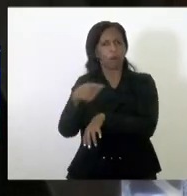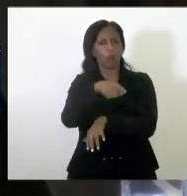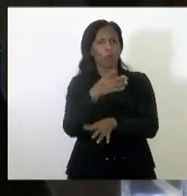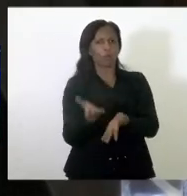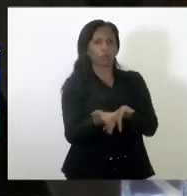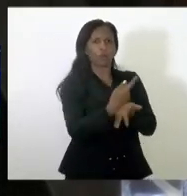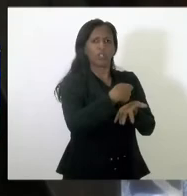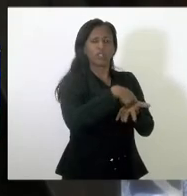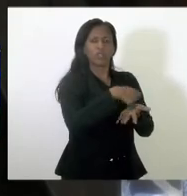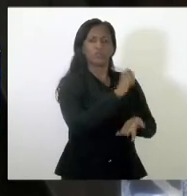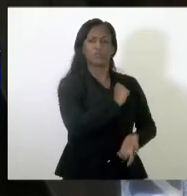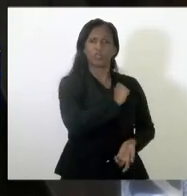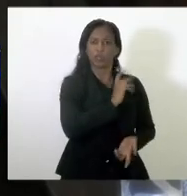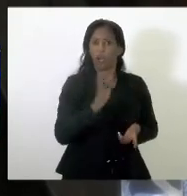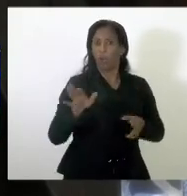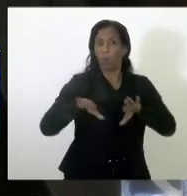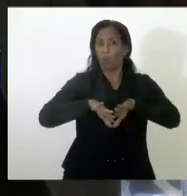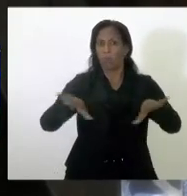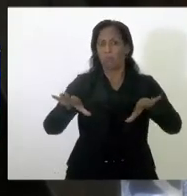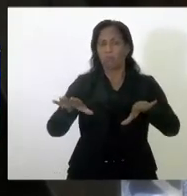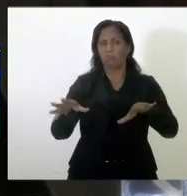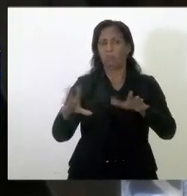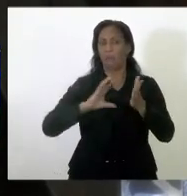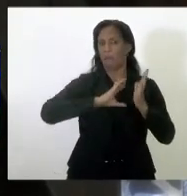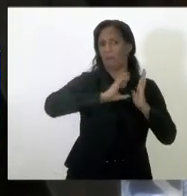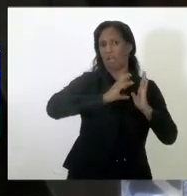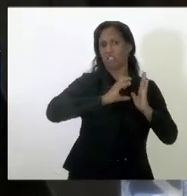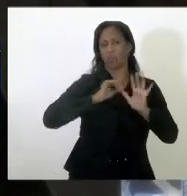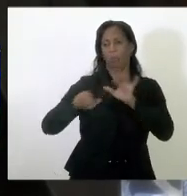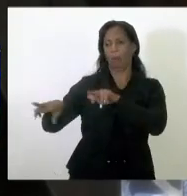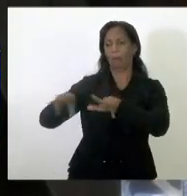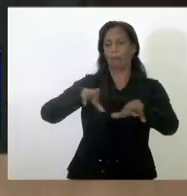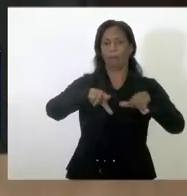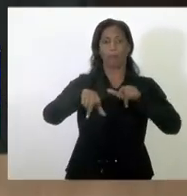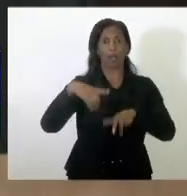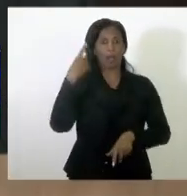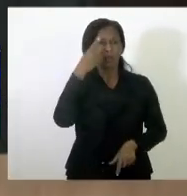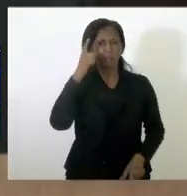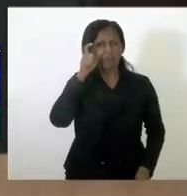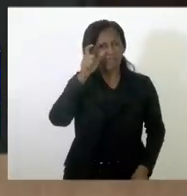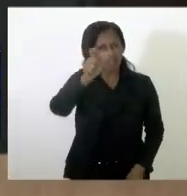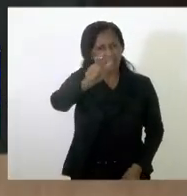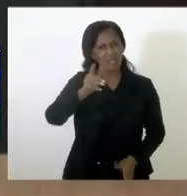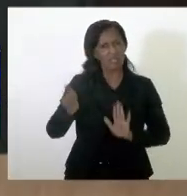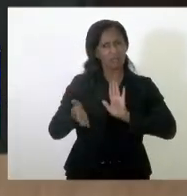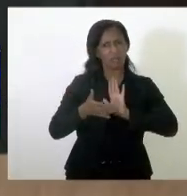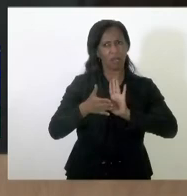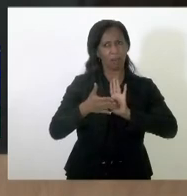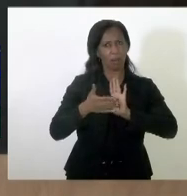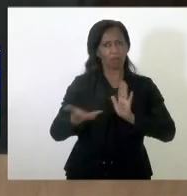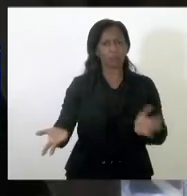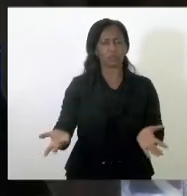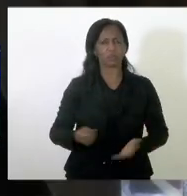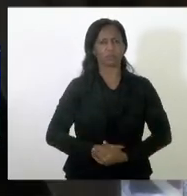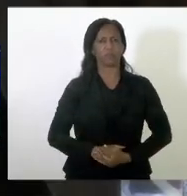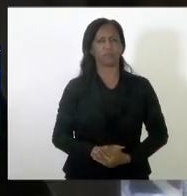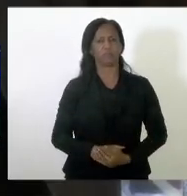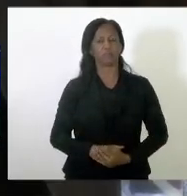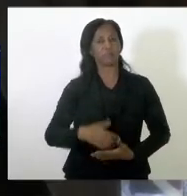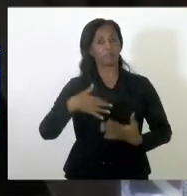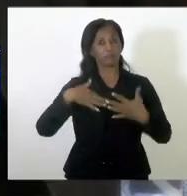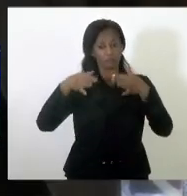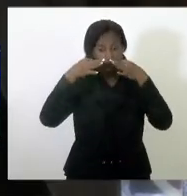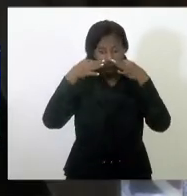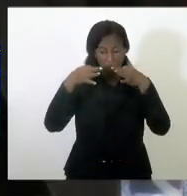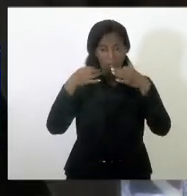recuperação fiscal. Não é questão partidária, não é de bloco partidário. São os deputados que se interessam pela pauta. E me chamou a atenção,